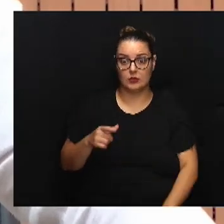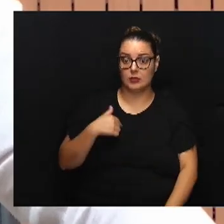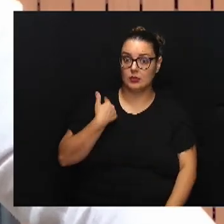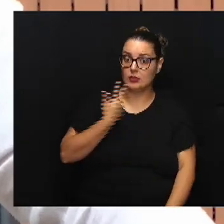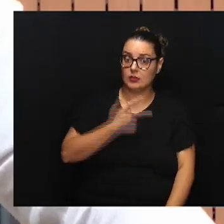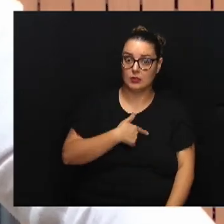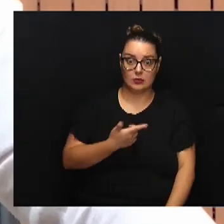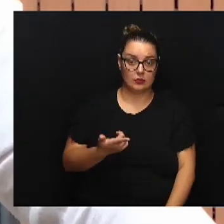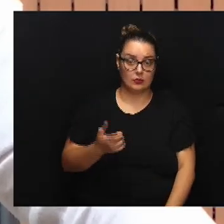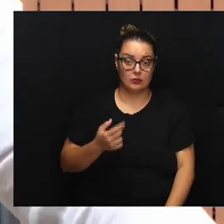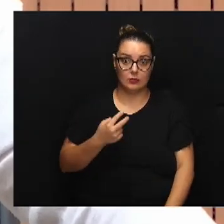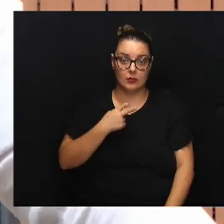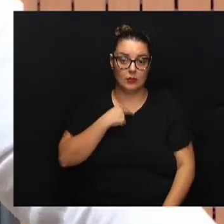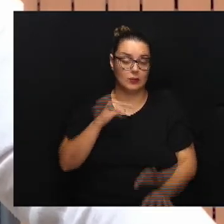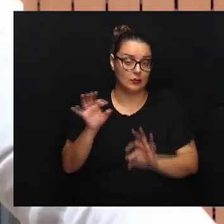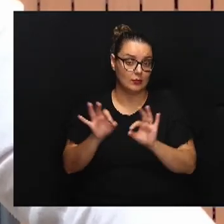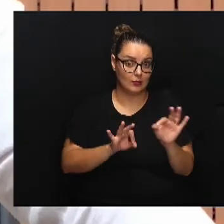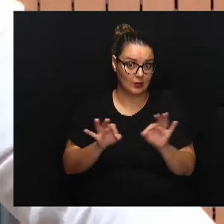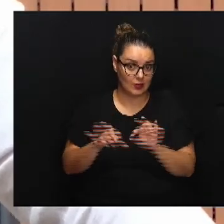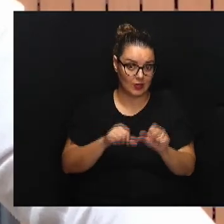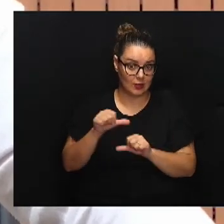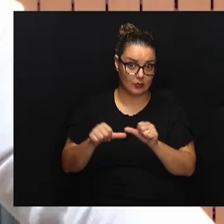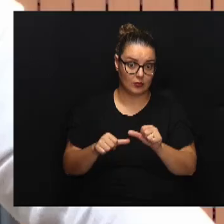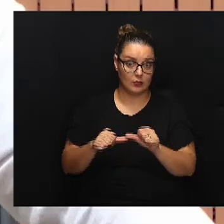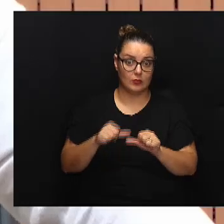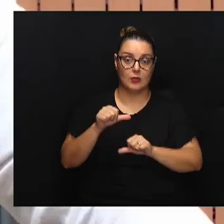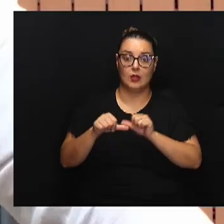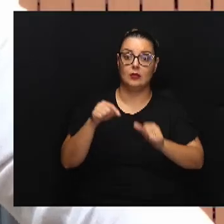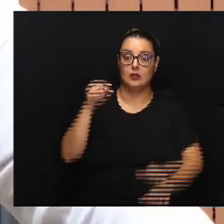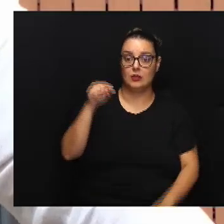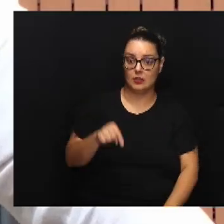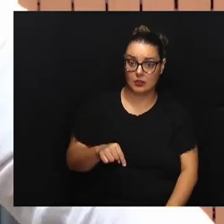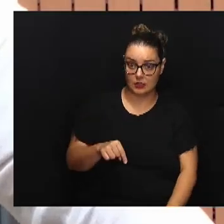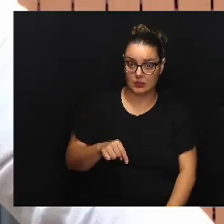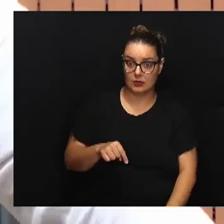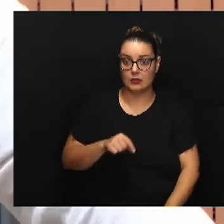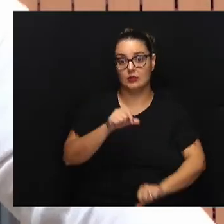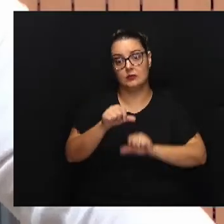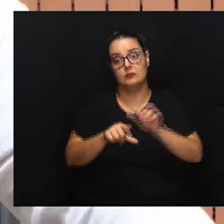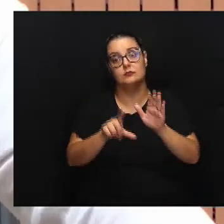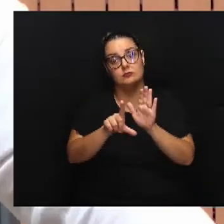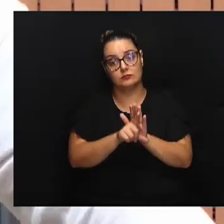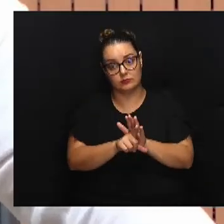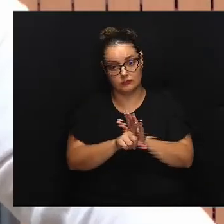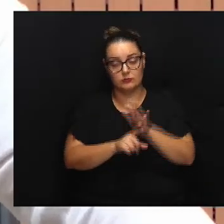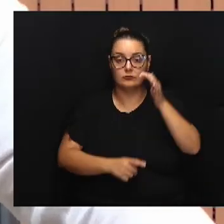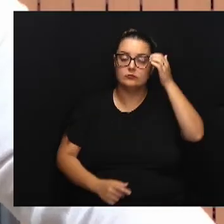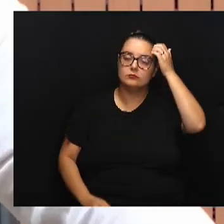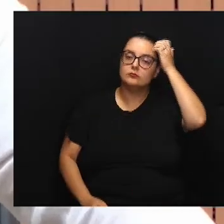podemos mexer. Para alterar isso, altere-se a lei.